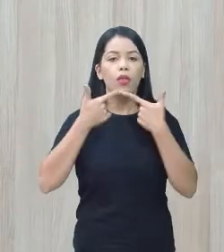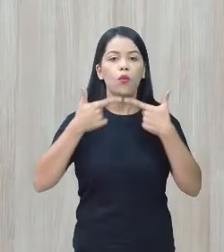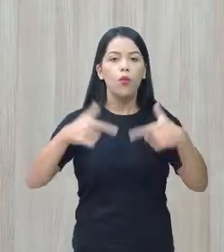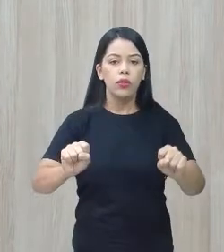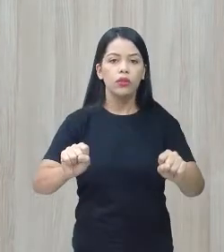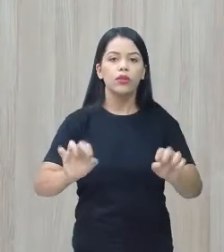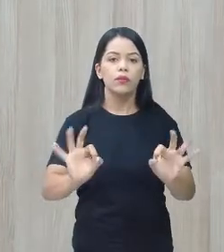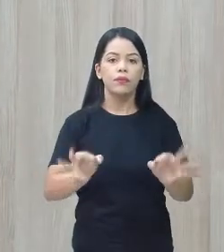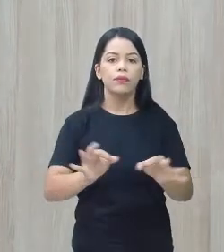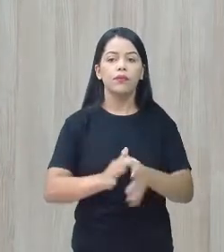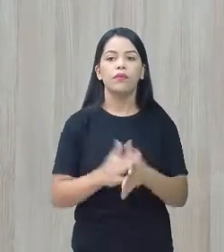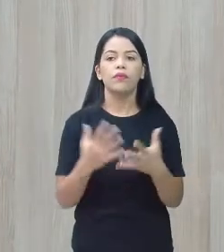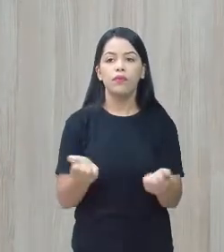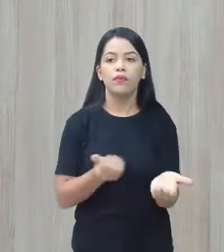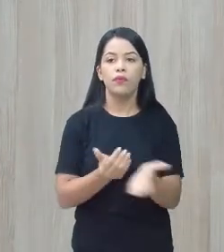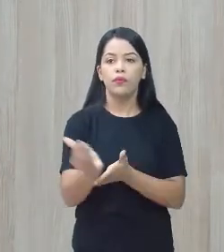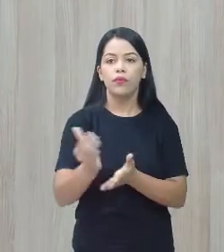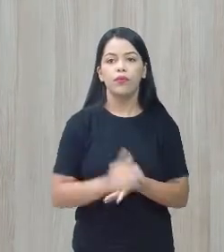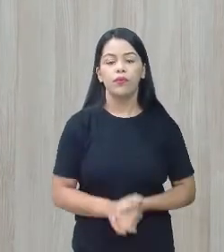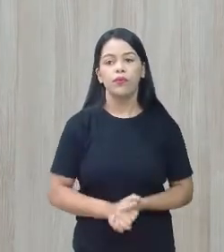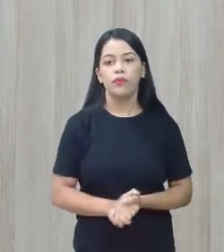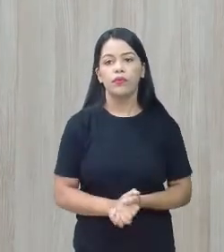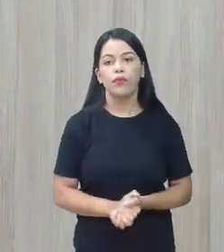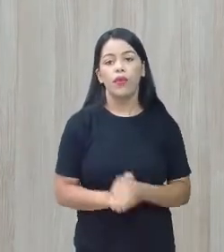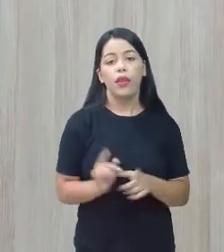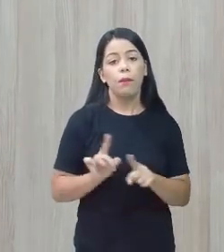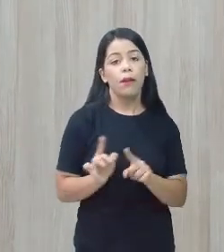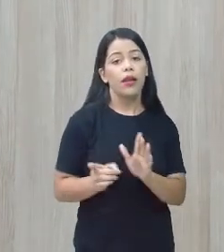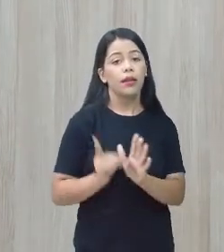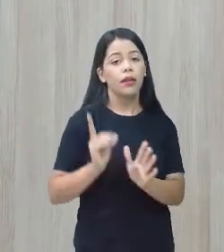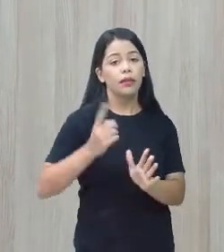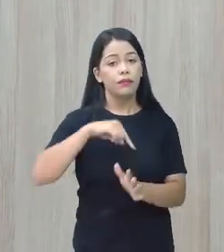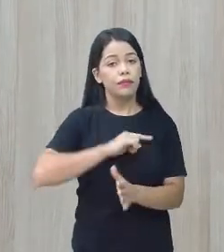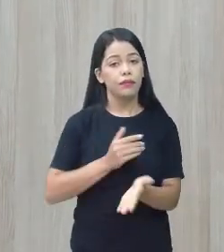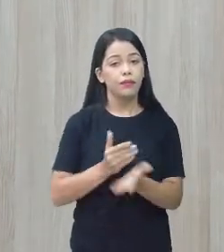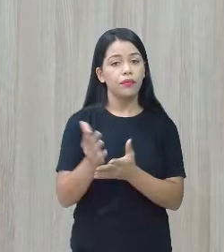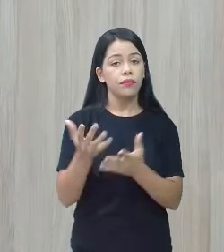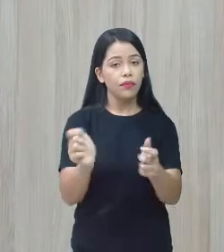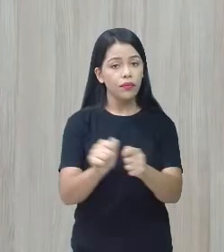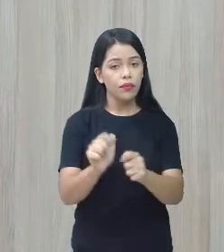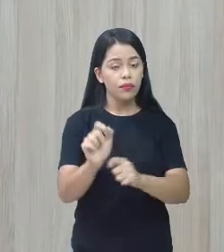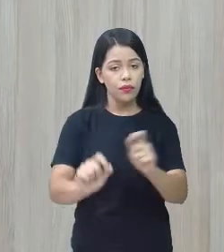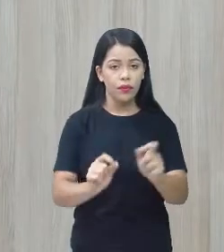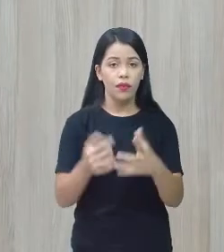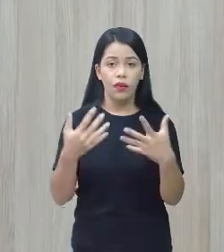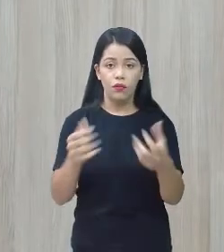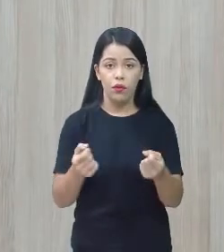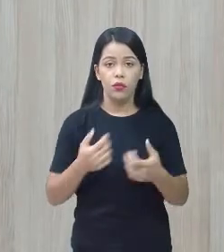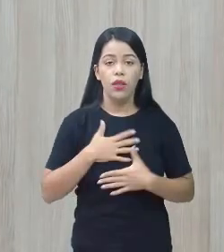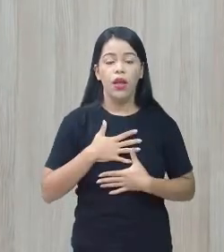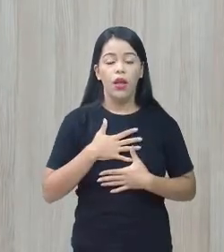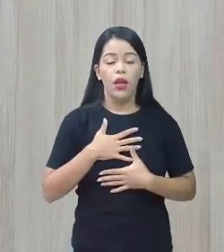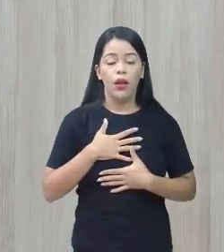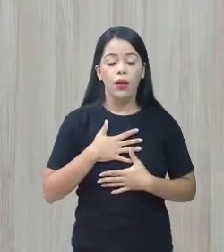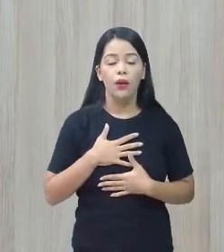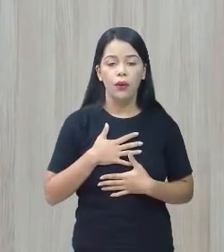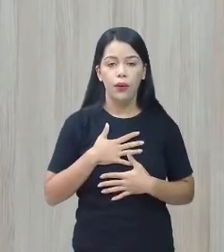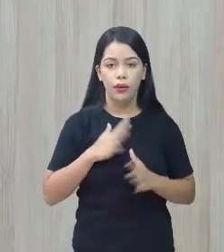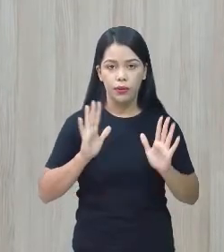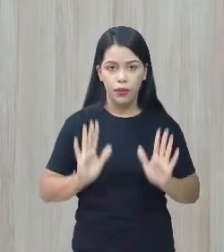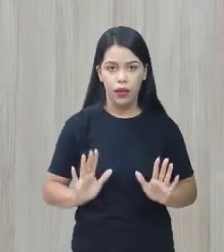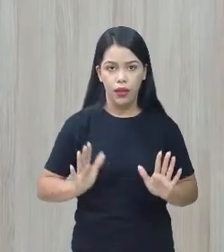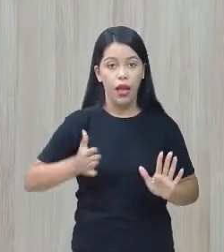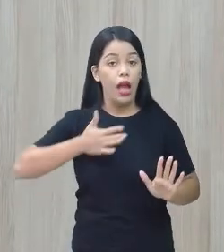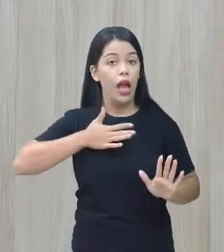lá? Ó, mas antes da gente começar, vamos fazer o seguinte, a gente dá uma respirada,